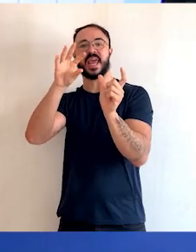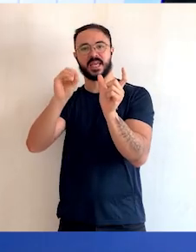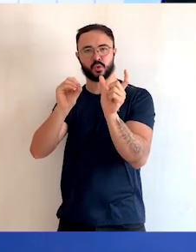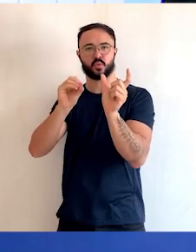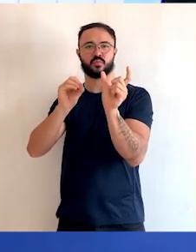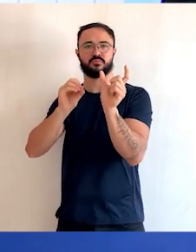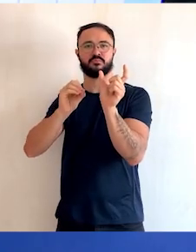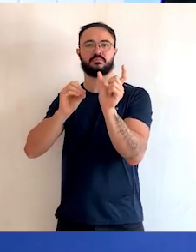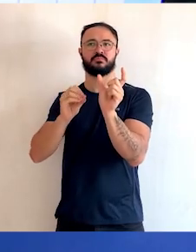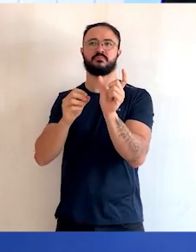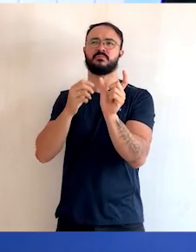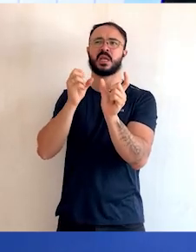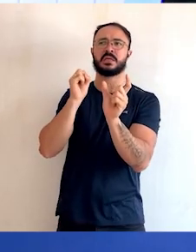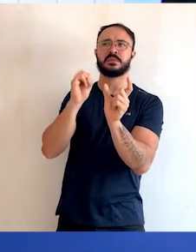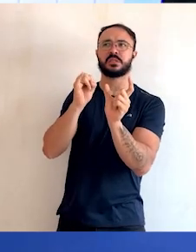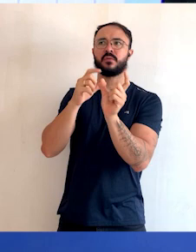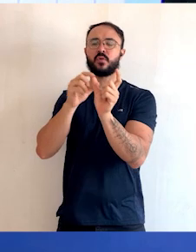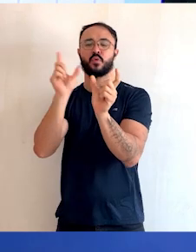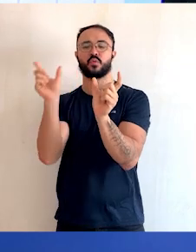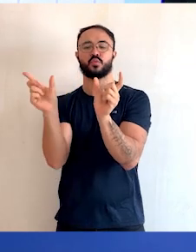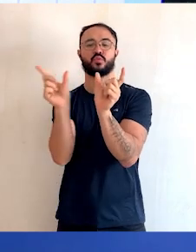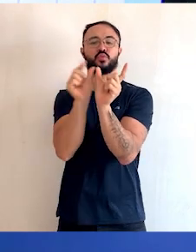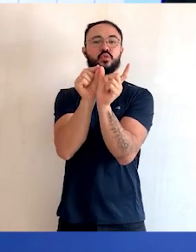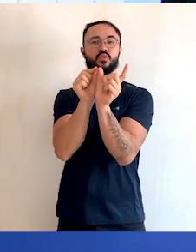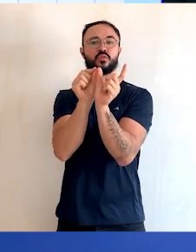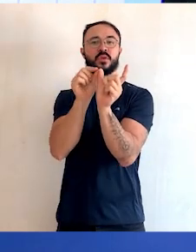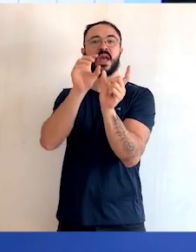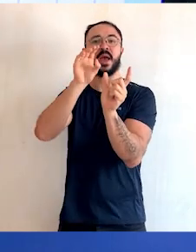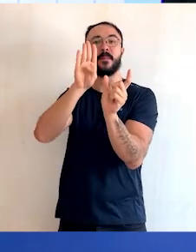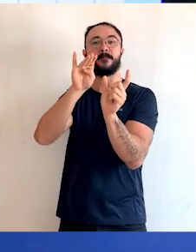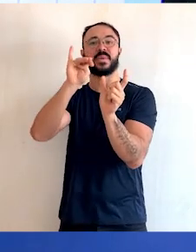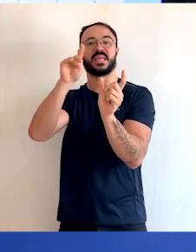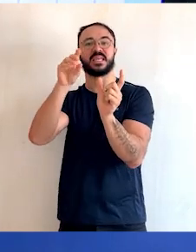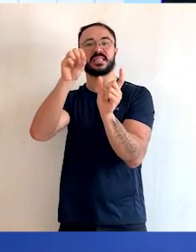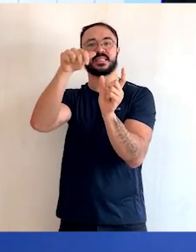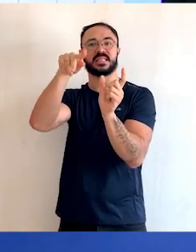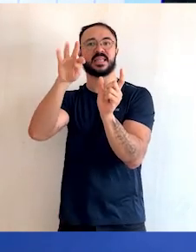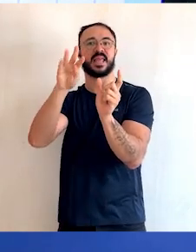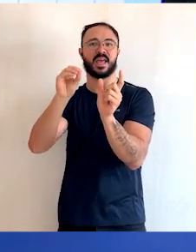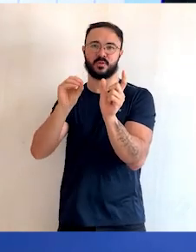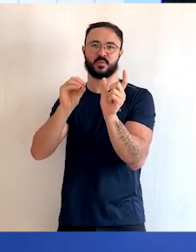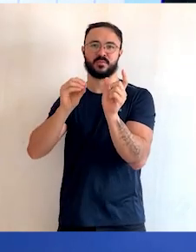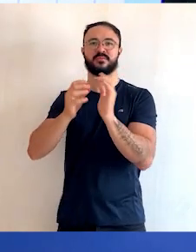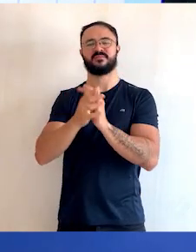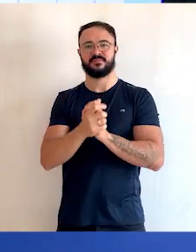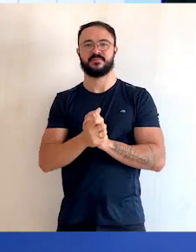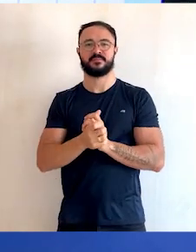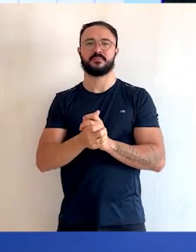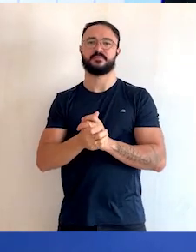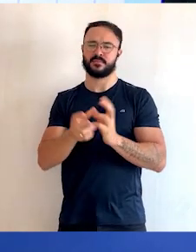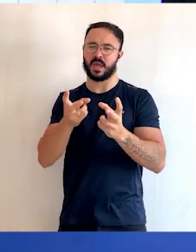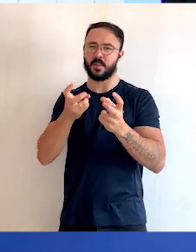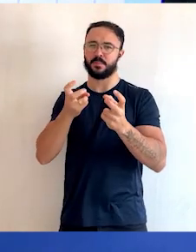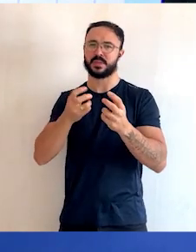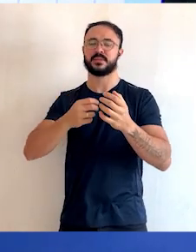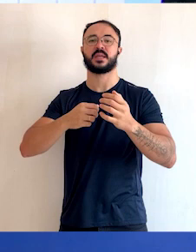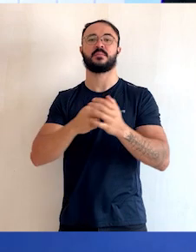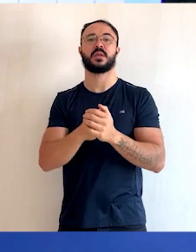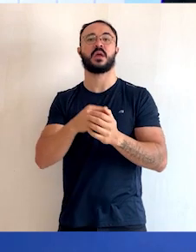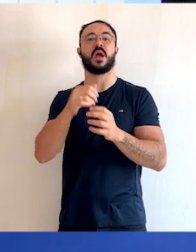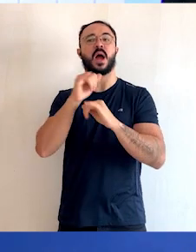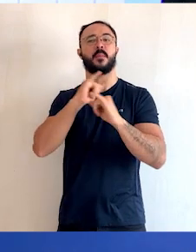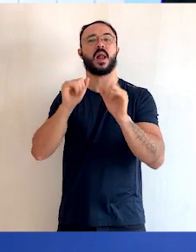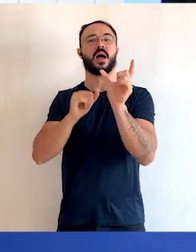A partir do acréscimo do prefixo bis, formamos bisneto. Com a palavra primitiva dizer,